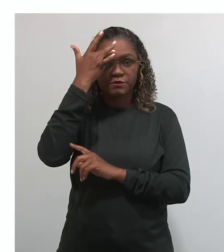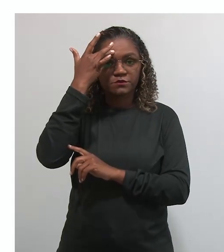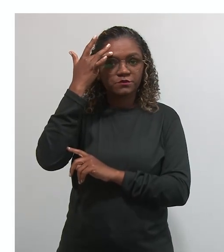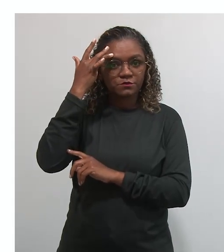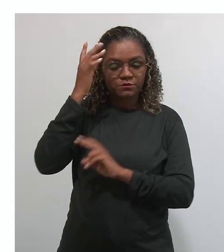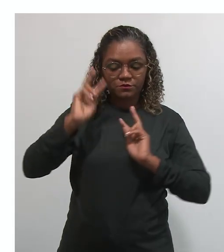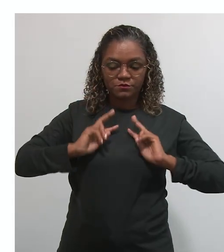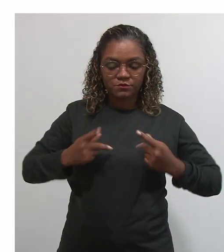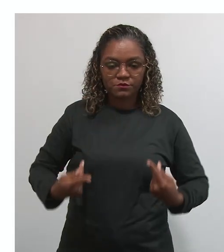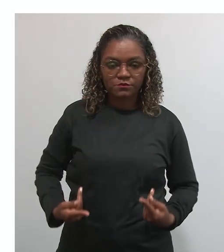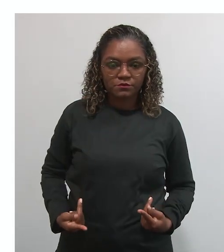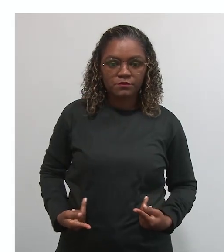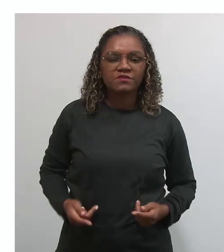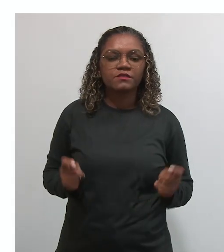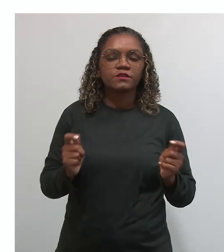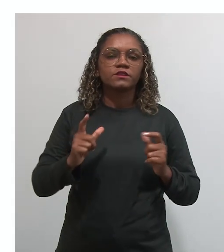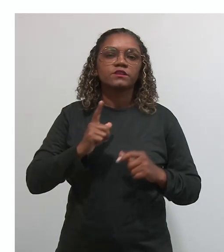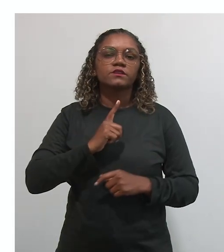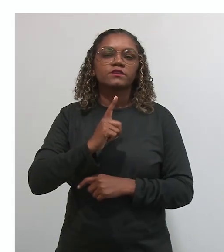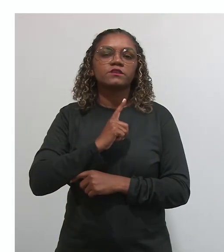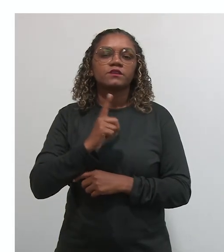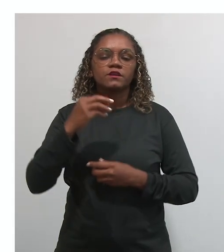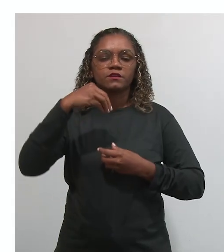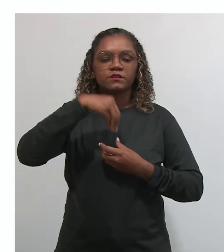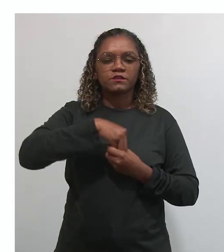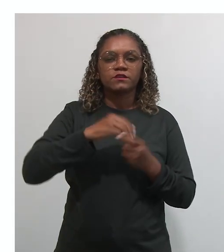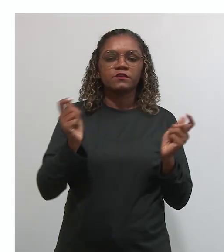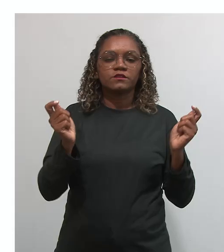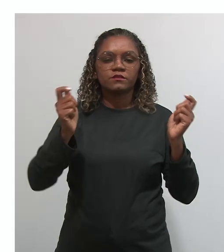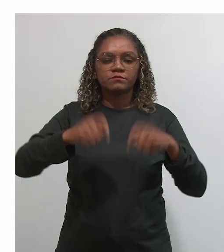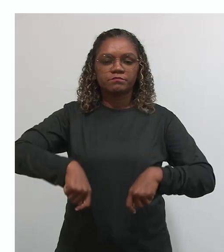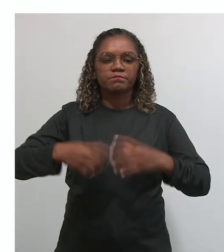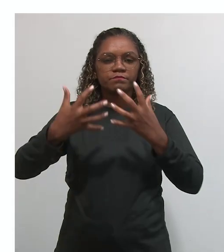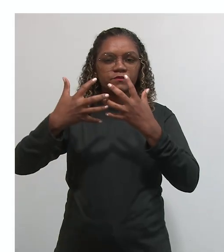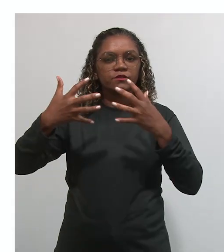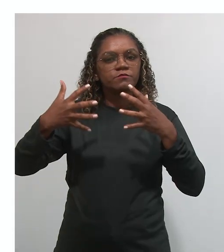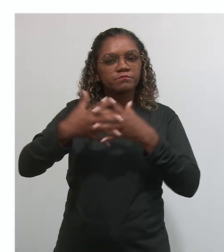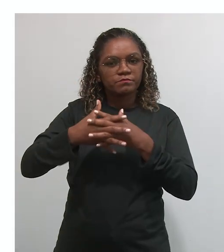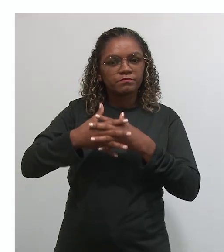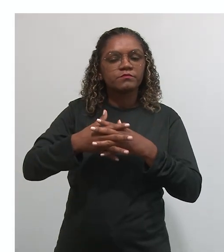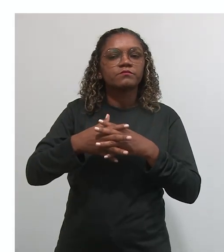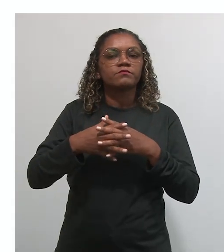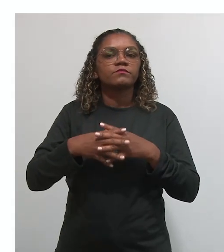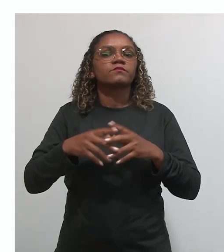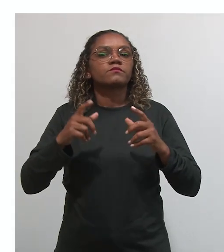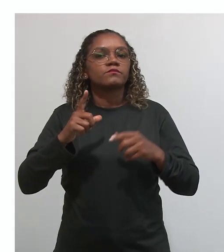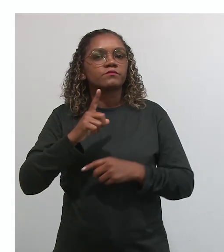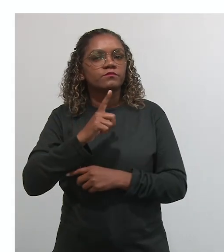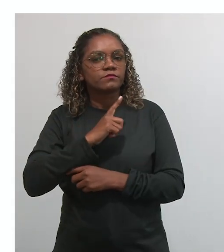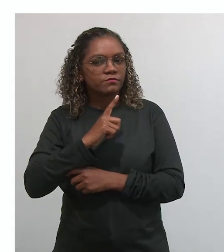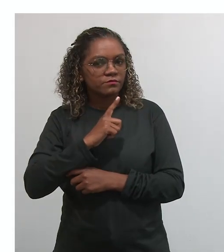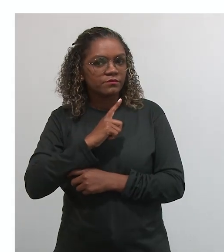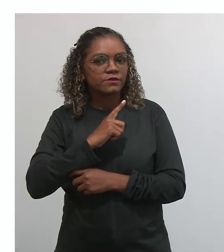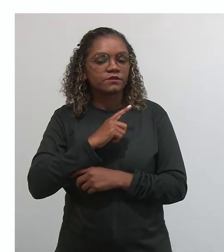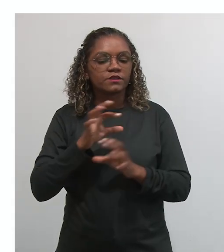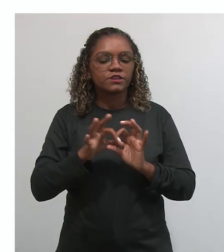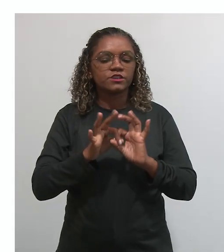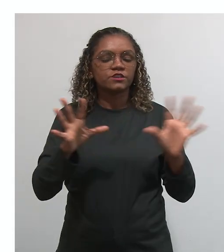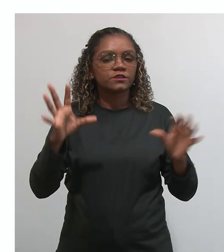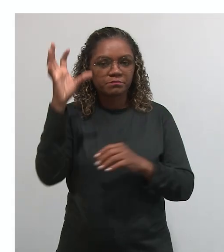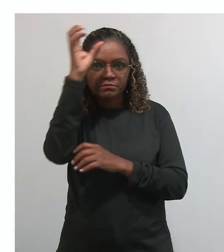singularmente dotado de capacidades cognitivas complexas que permitem não apenas a aprendizagem, mas